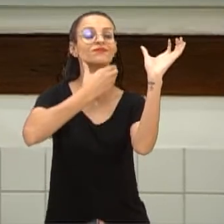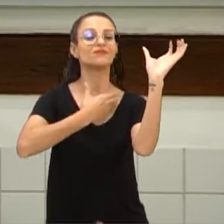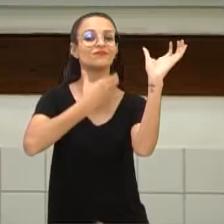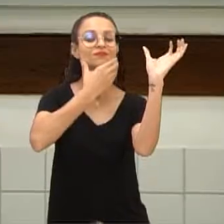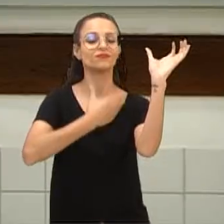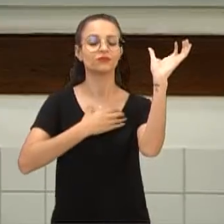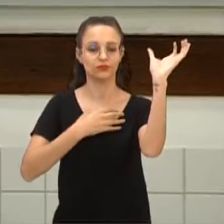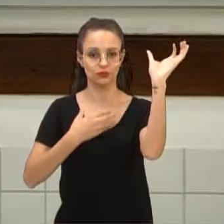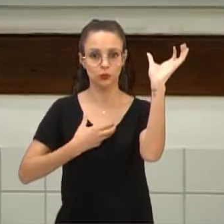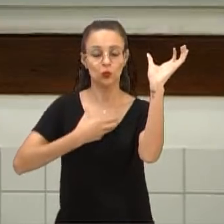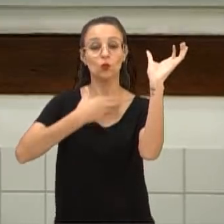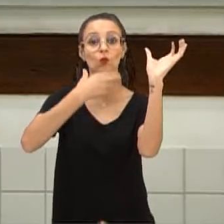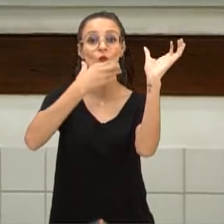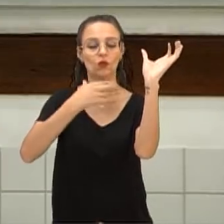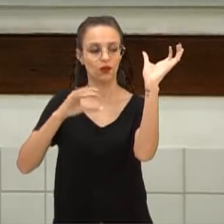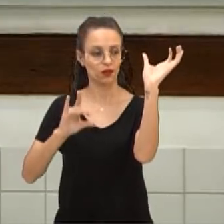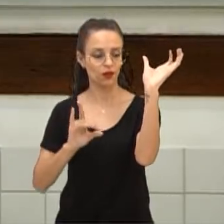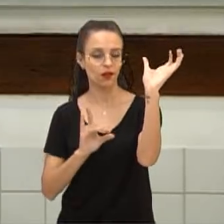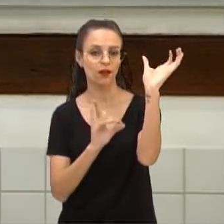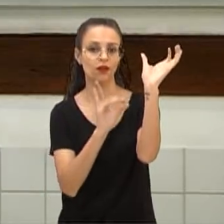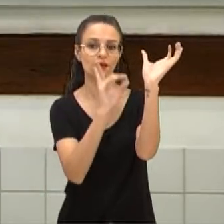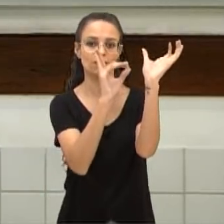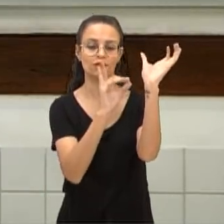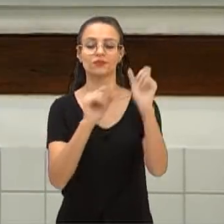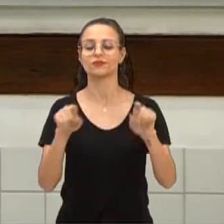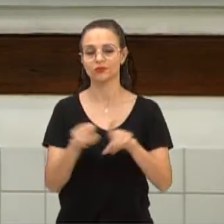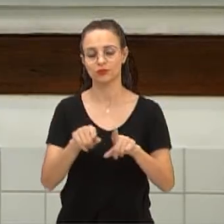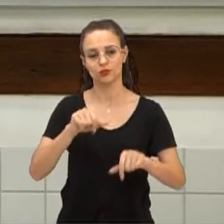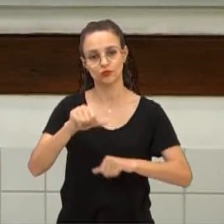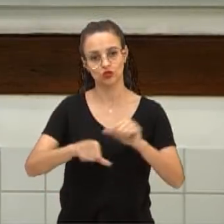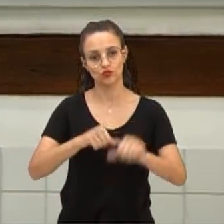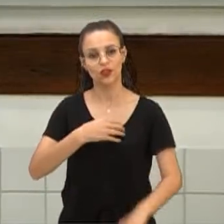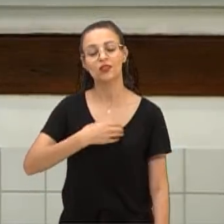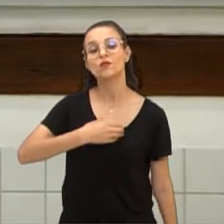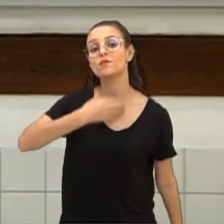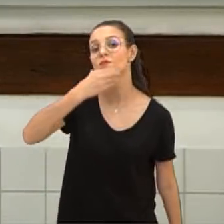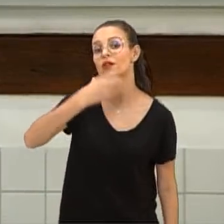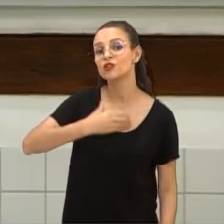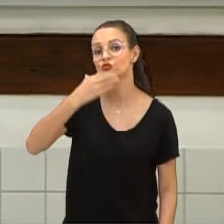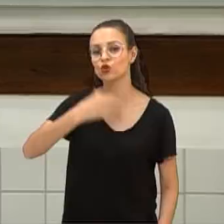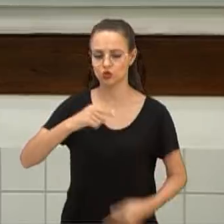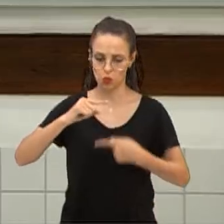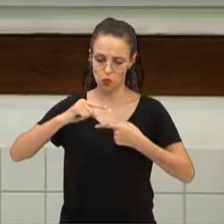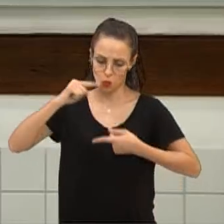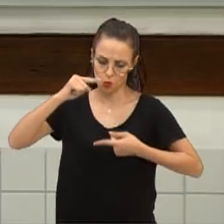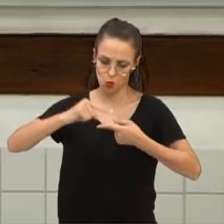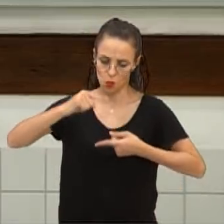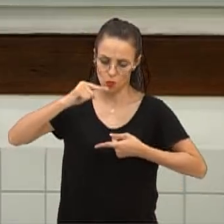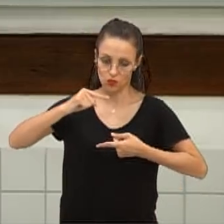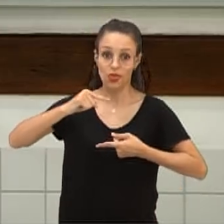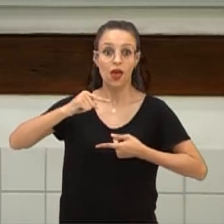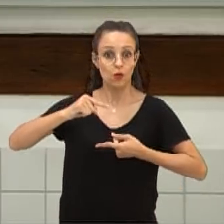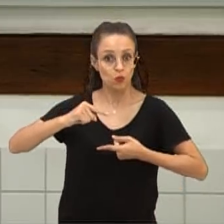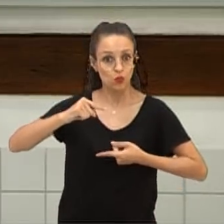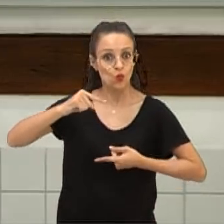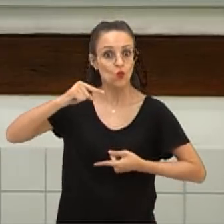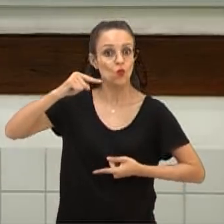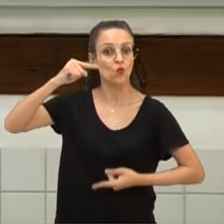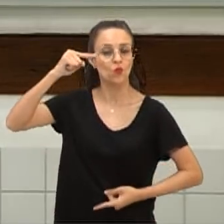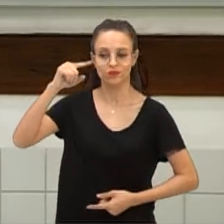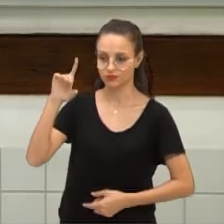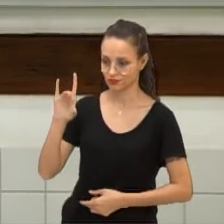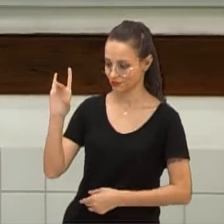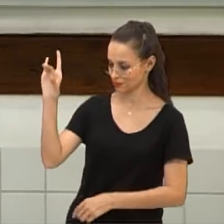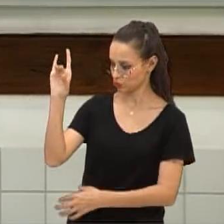em demasia esse pescoço, elas modificaram esse pescoço, que era curto, passou então a ter um pescoço longo. E